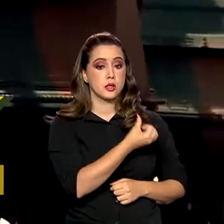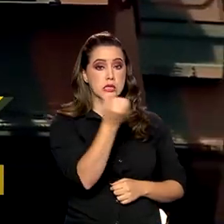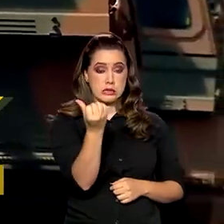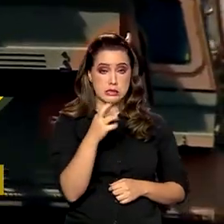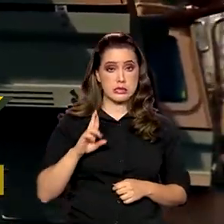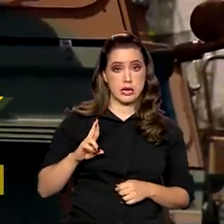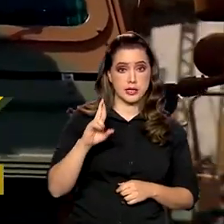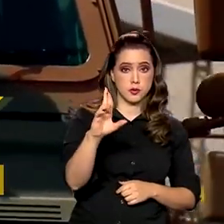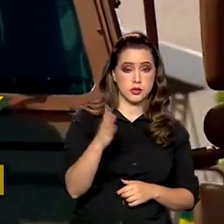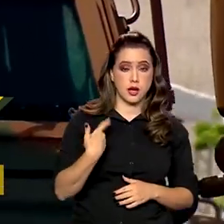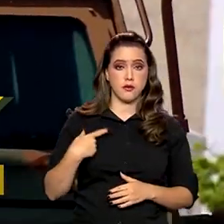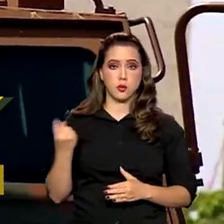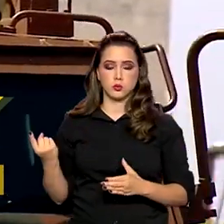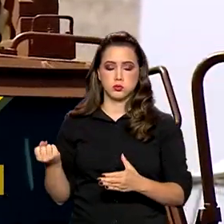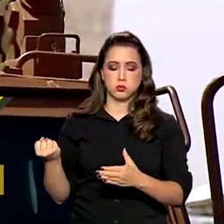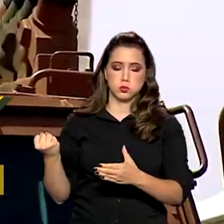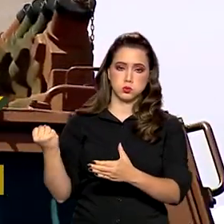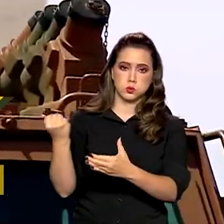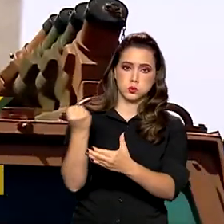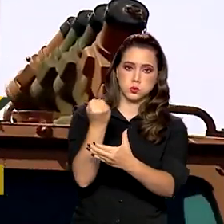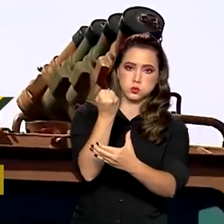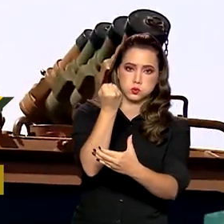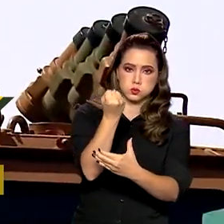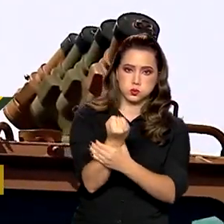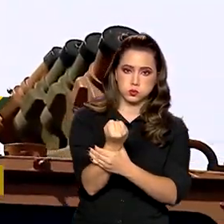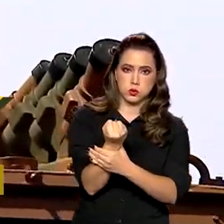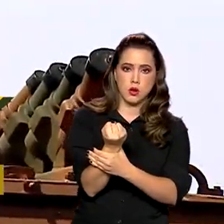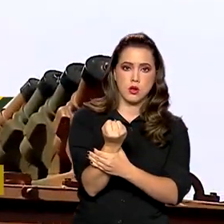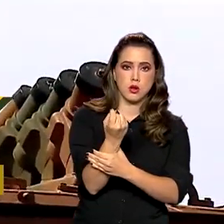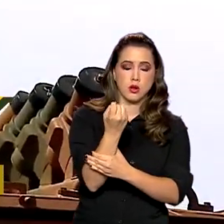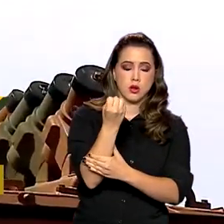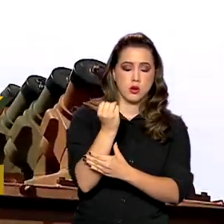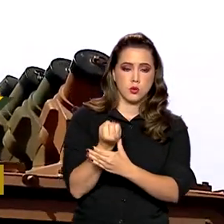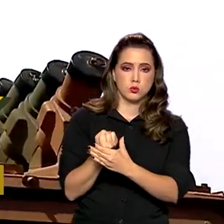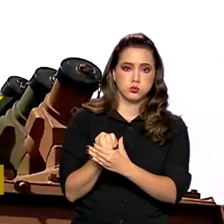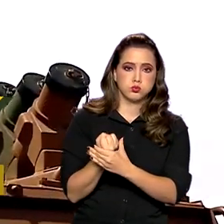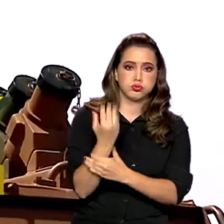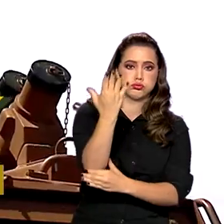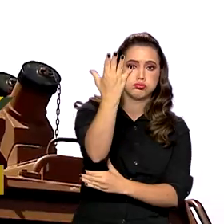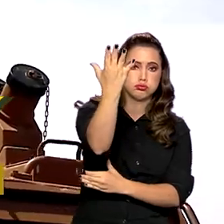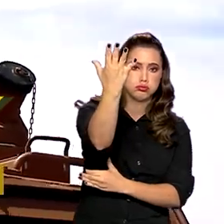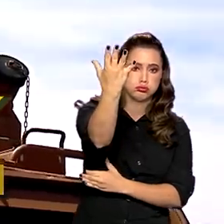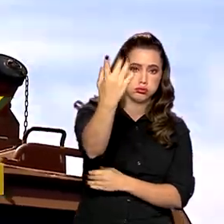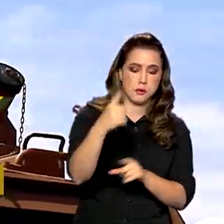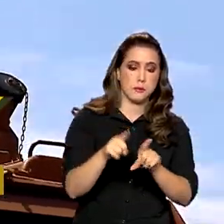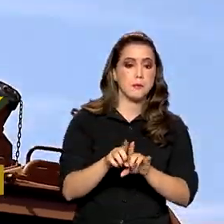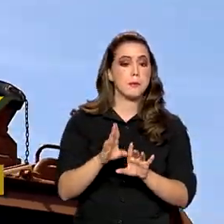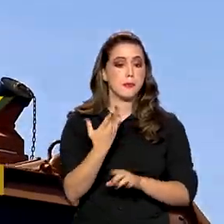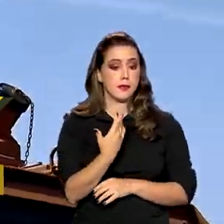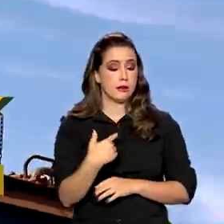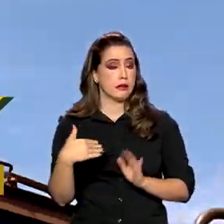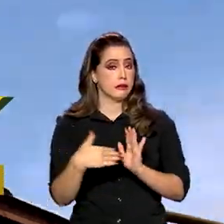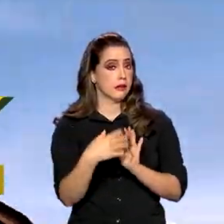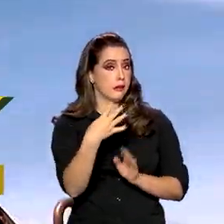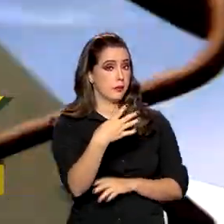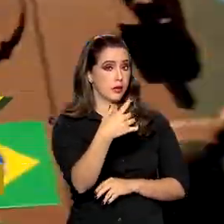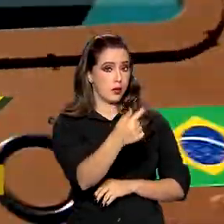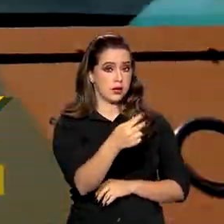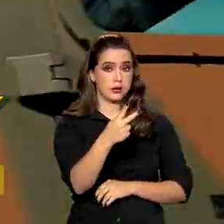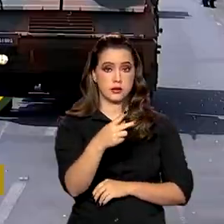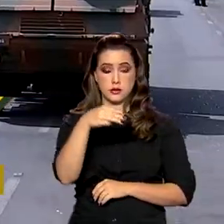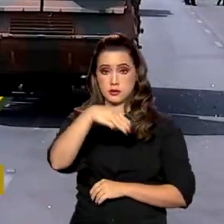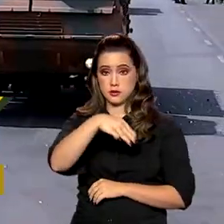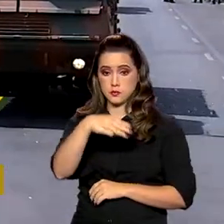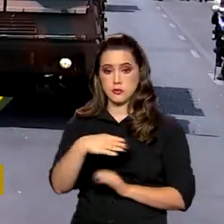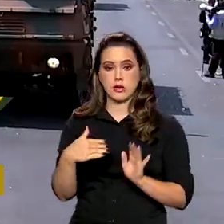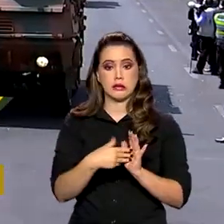foguetes SS-9 de até 11 quilômetros, SS-30 de até 47 quilômetros, SS-40 de